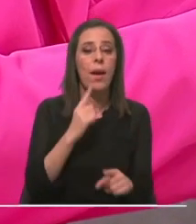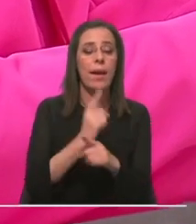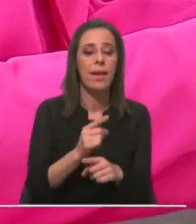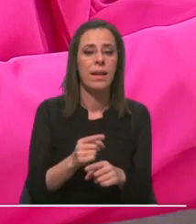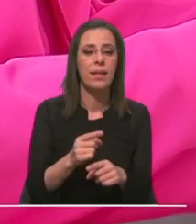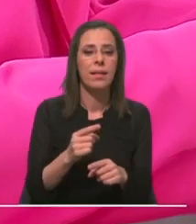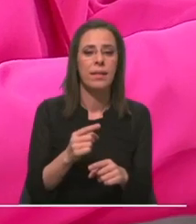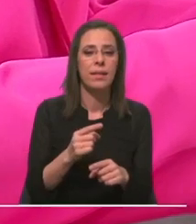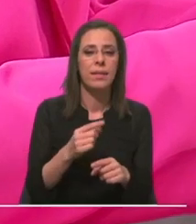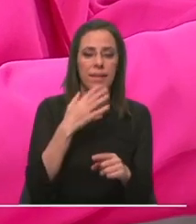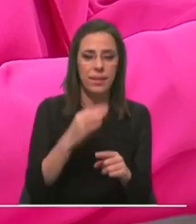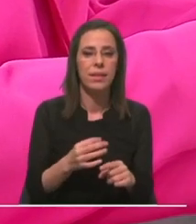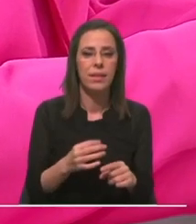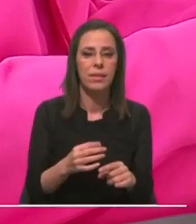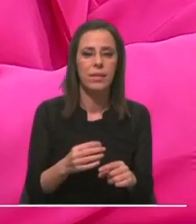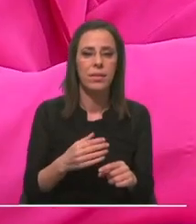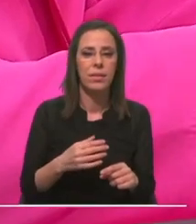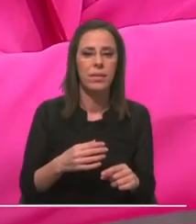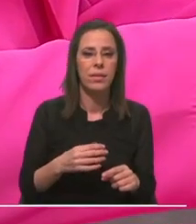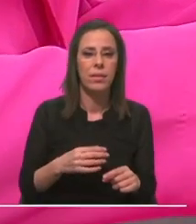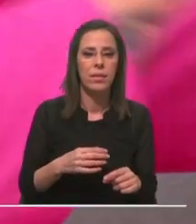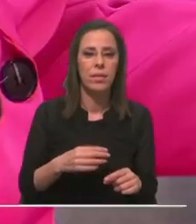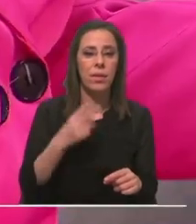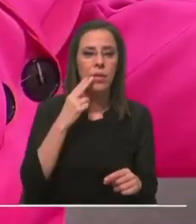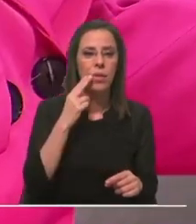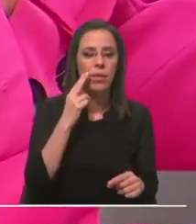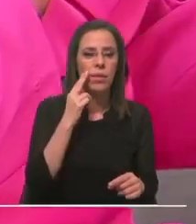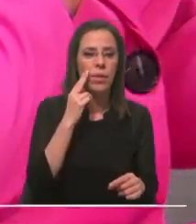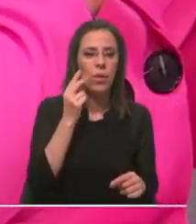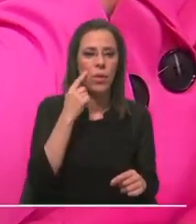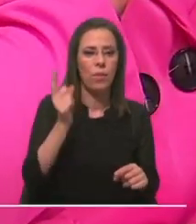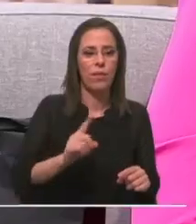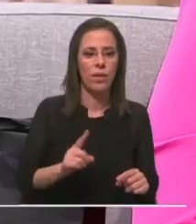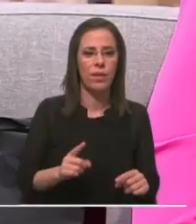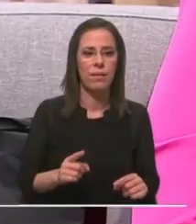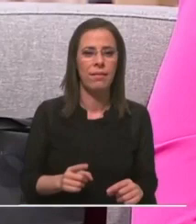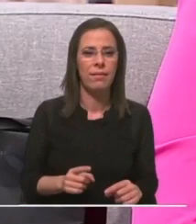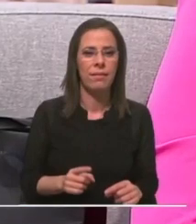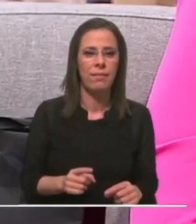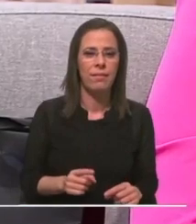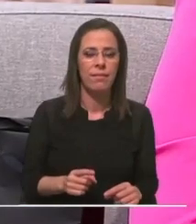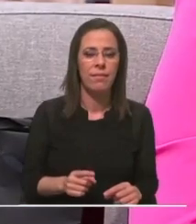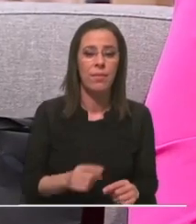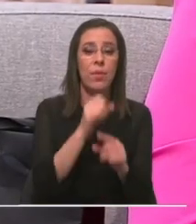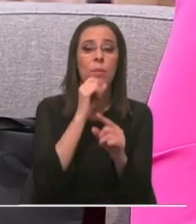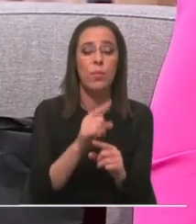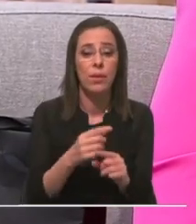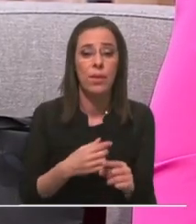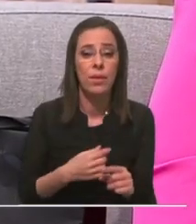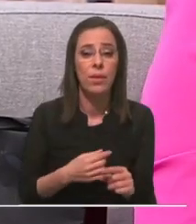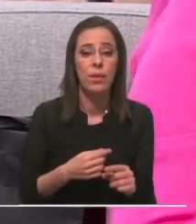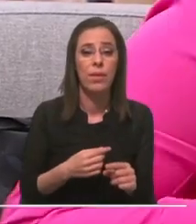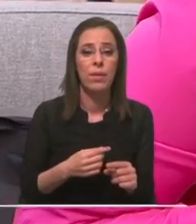carta? Esta carta. Certeza? Então encosta ao teu peito, mas não a vejas. Para que isto haja mistério. Reparem, podiam ter escolhido... Olha o